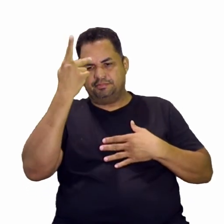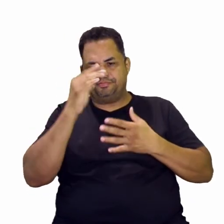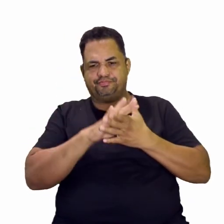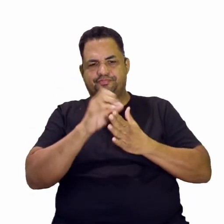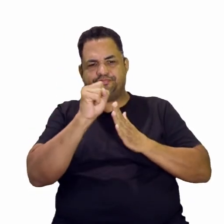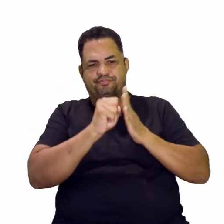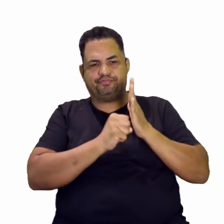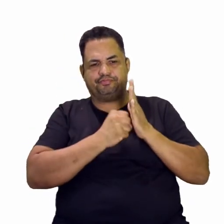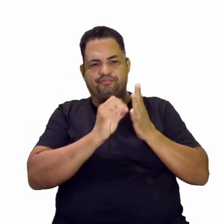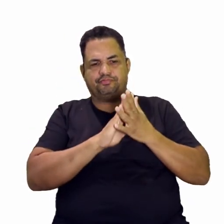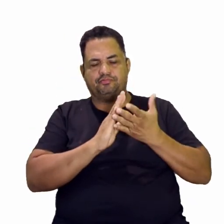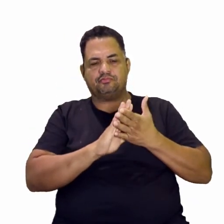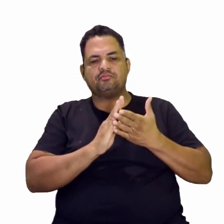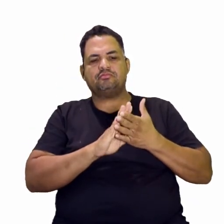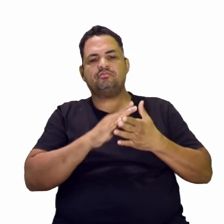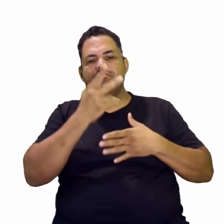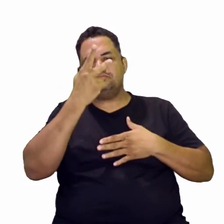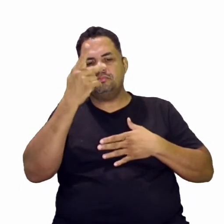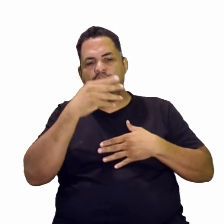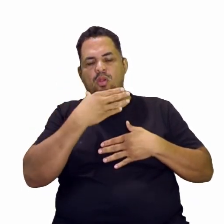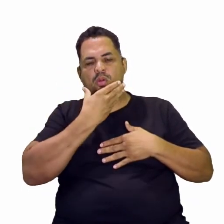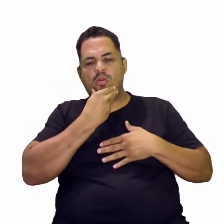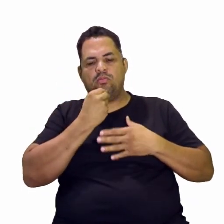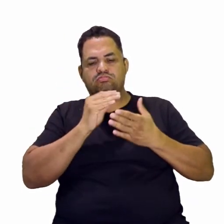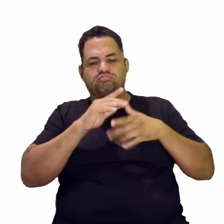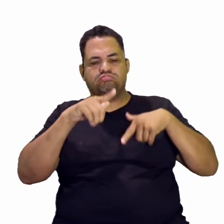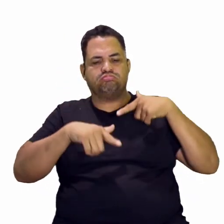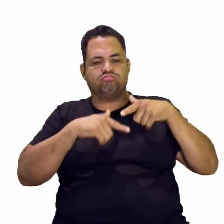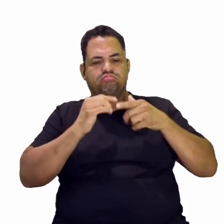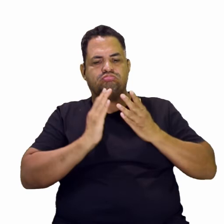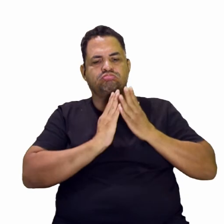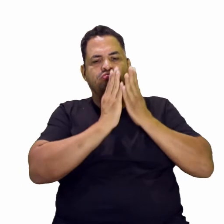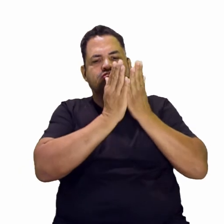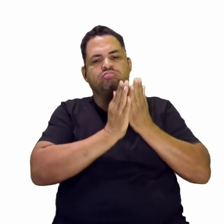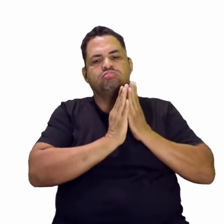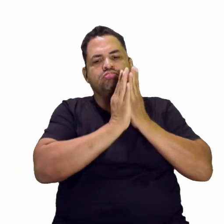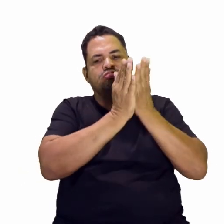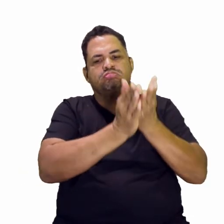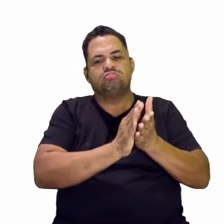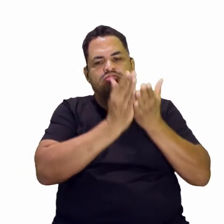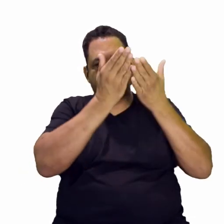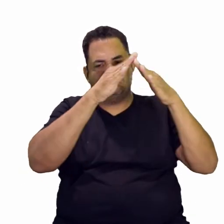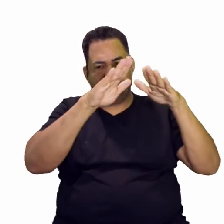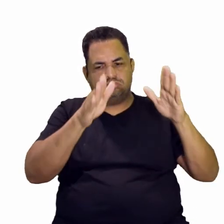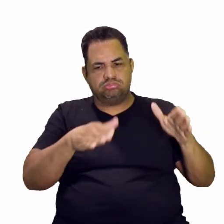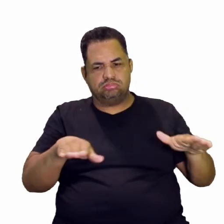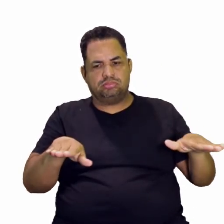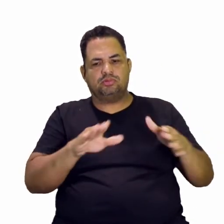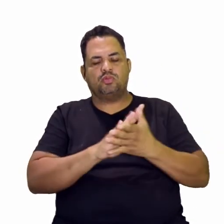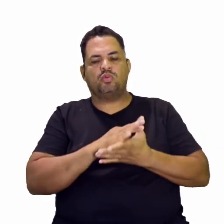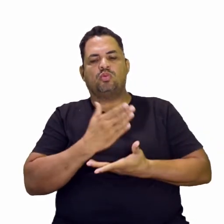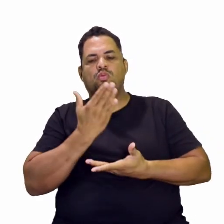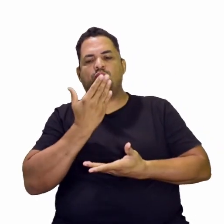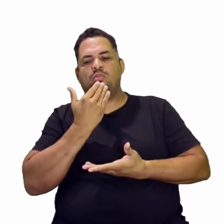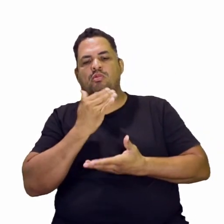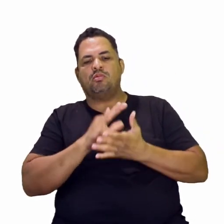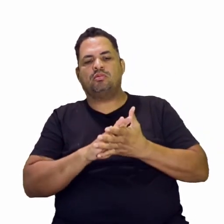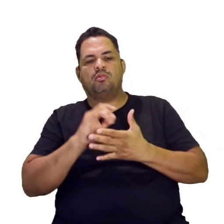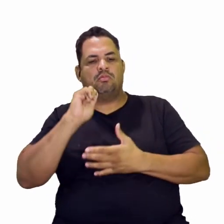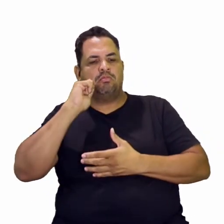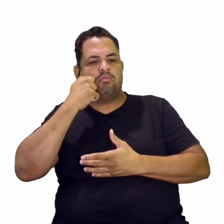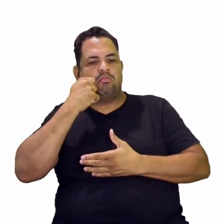os marinheiros enfrentavam viagens longas, comendo só, tadinho, pães e